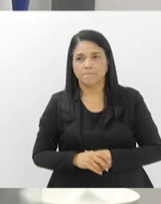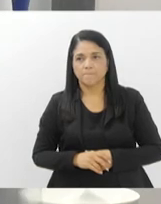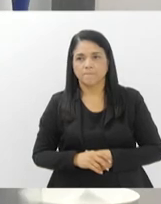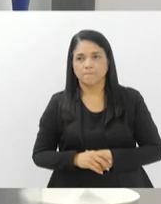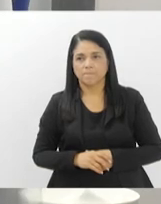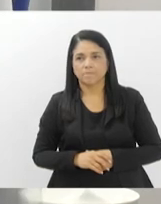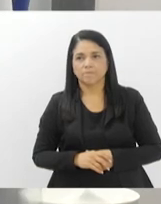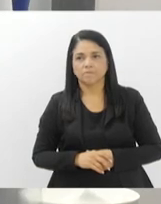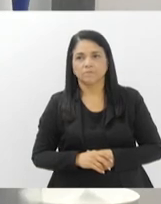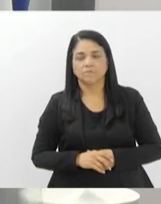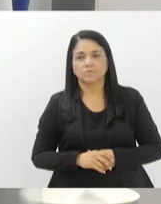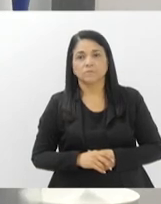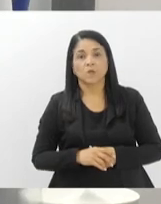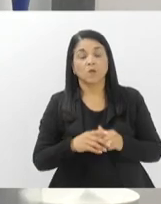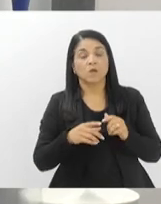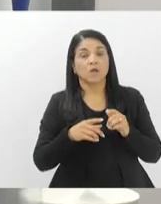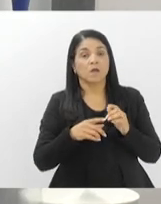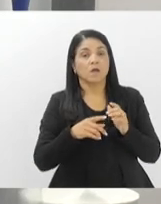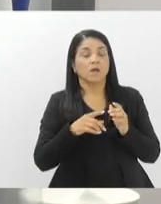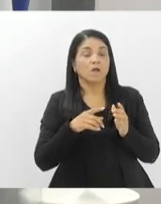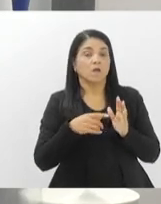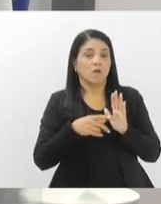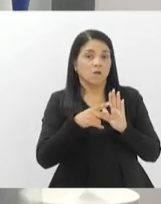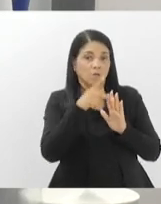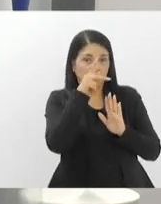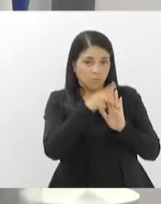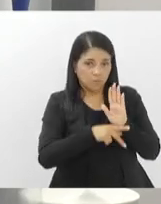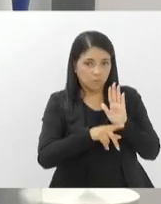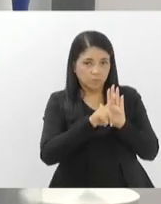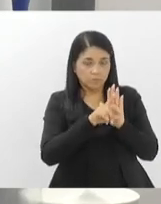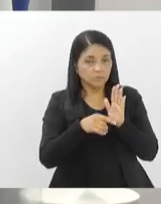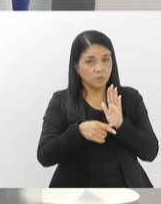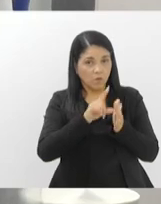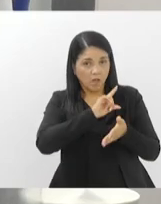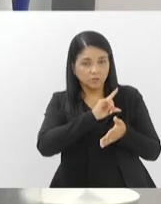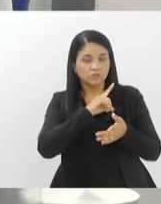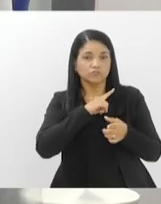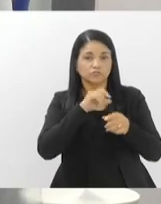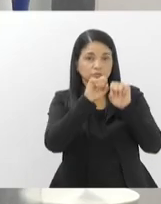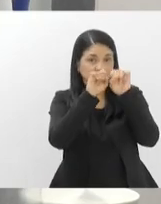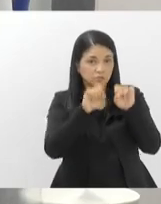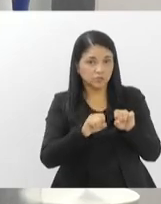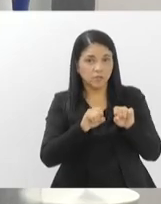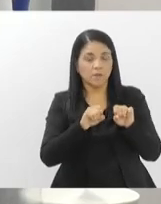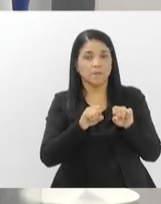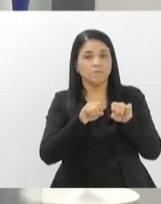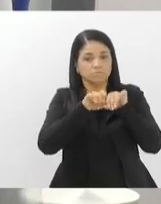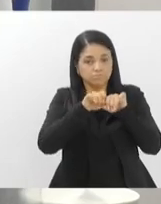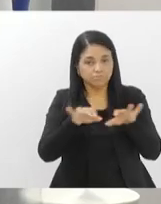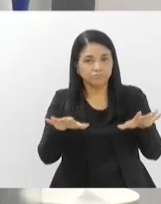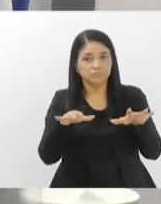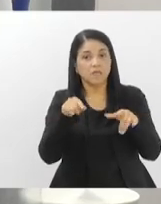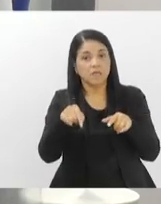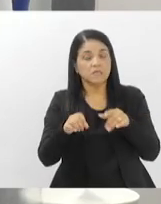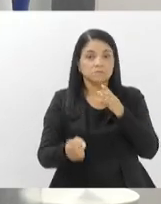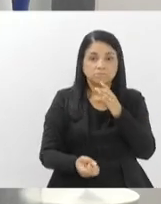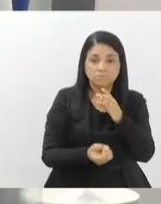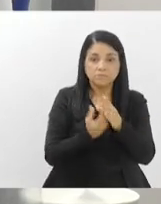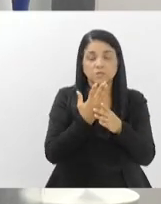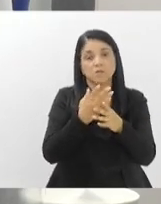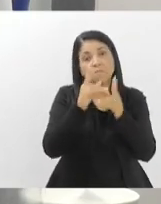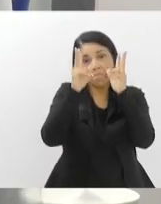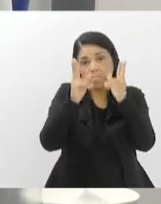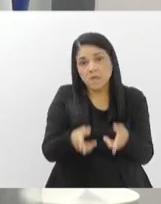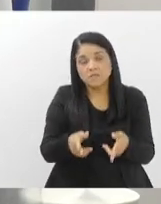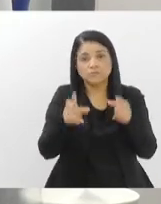Na verdade, o projeto anterior, ela cria todo um sistema muito mais complexo. Aí essa cria um programa falando sobre o tema da anterior,